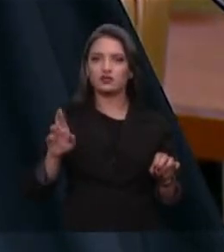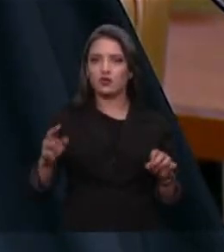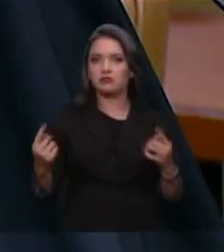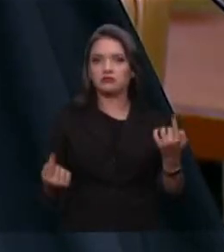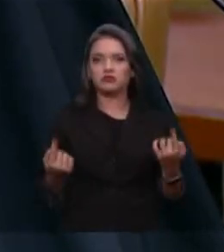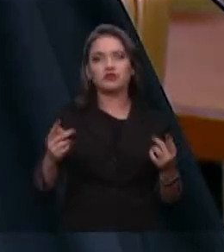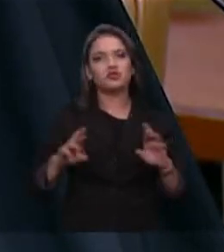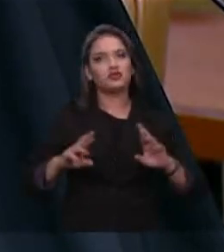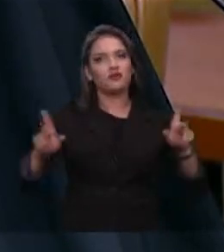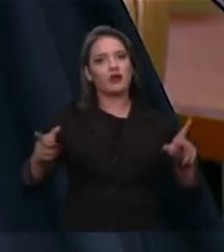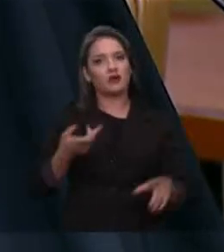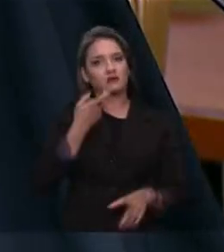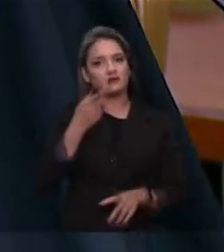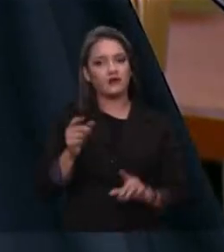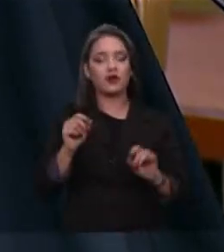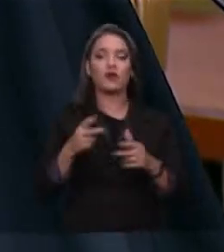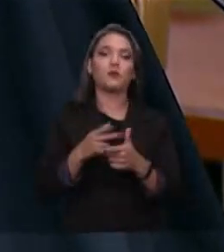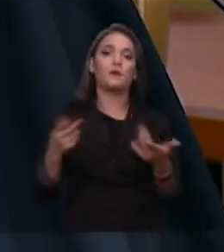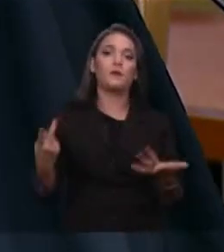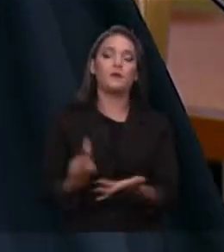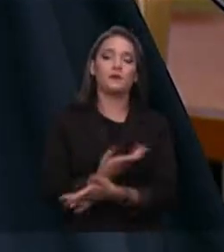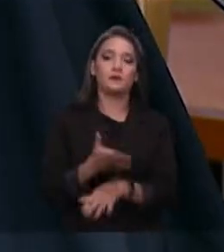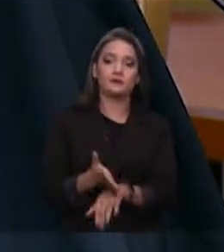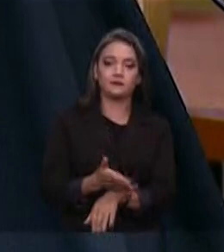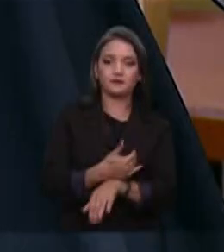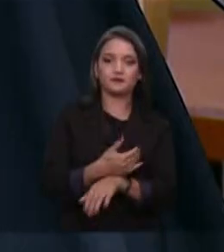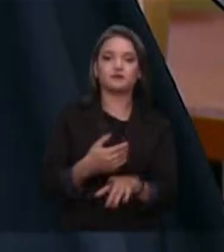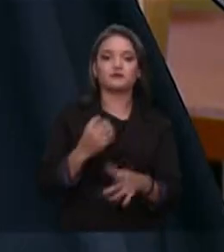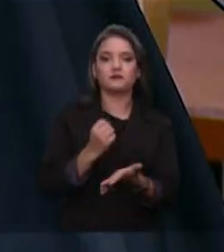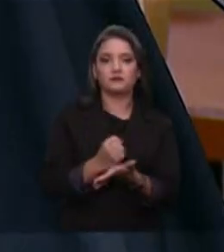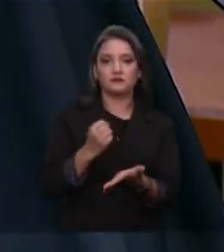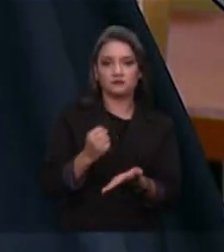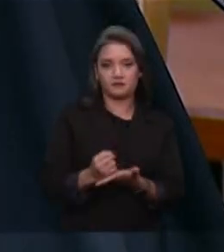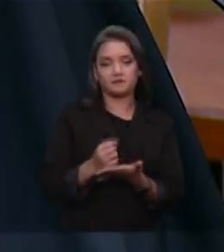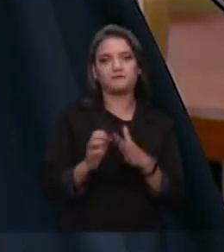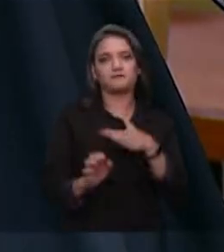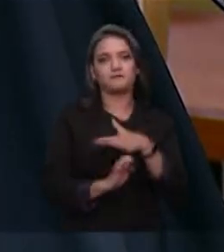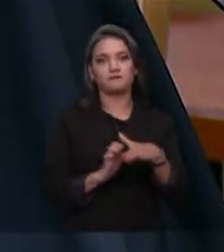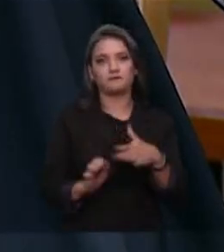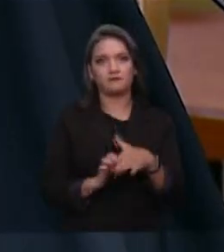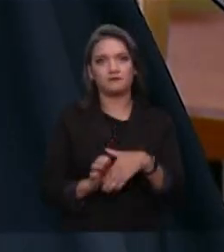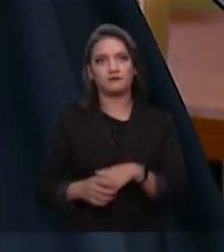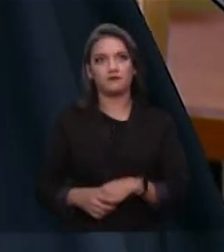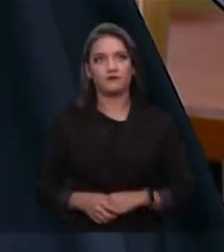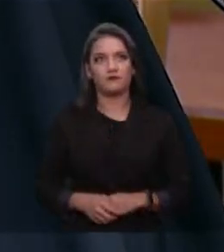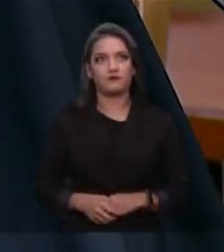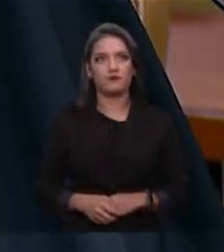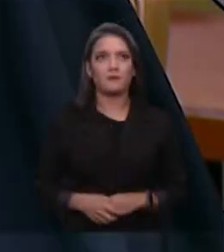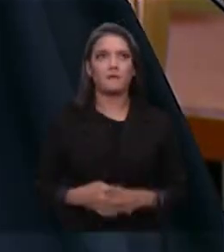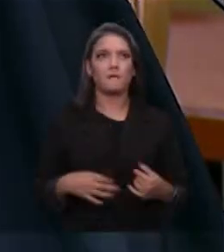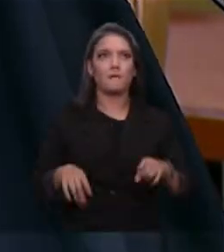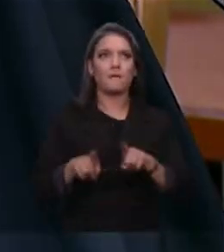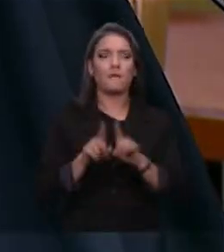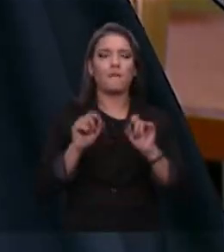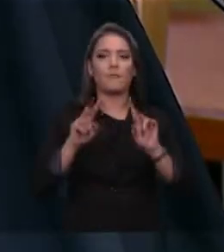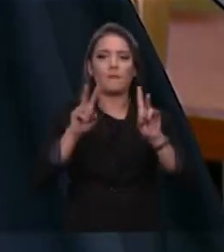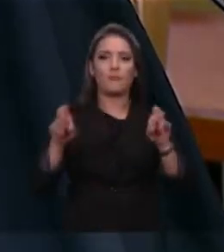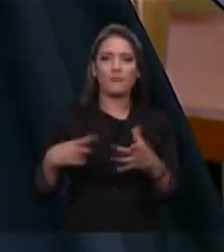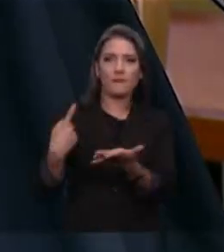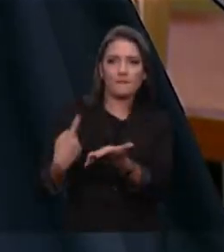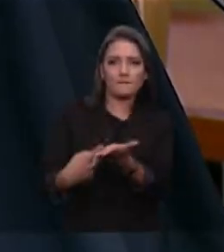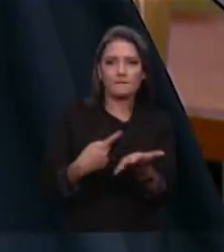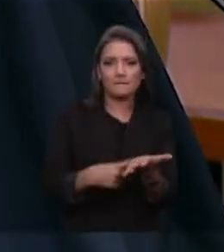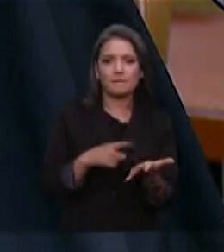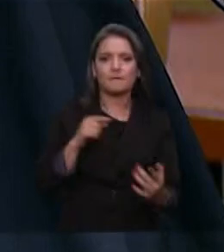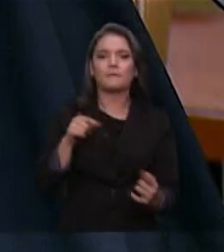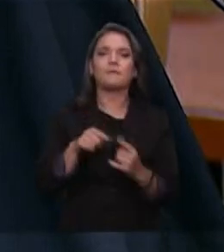das circunstâncias que antecederam e permearam a contratação da referida empresa. De igual forma, quanto às tratativas visando